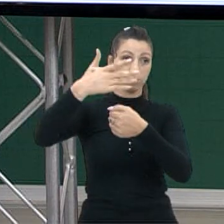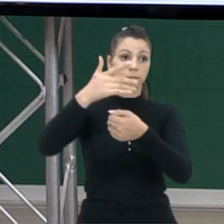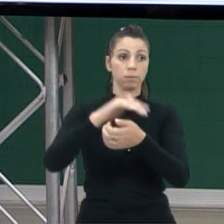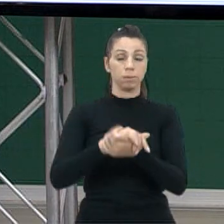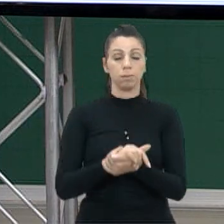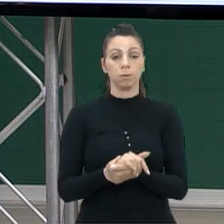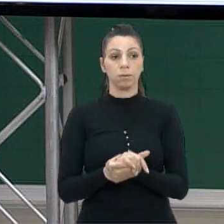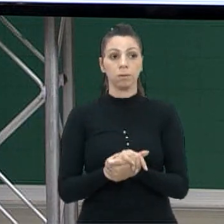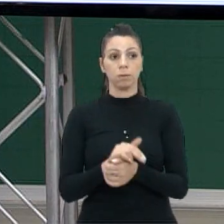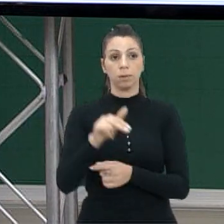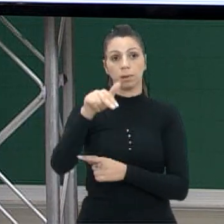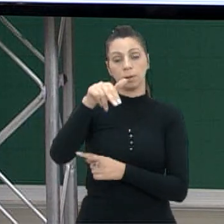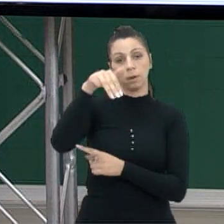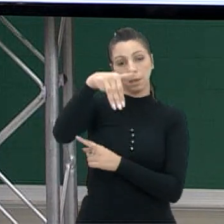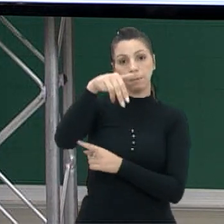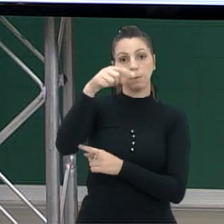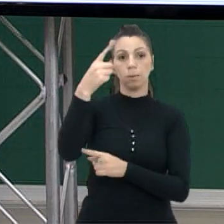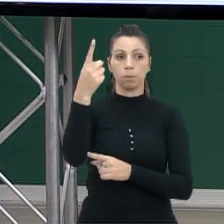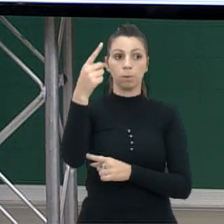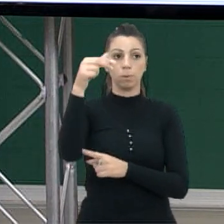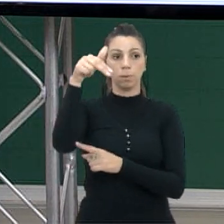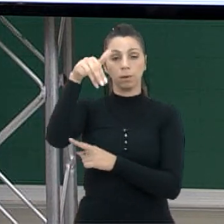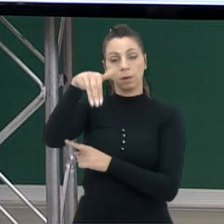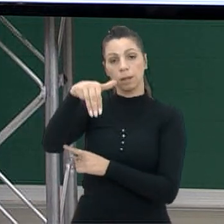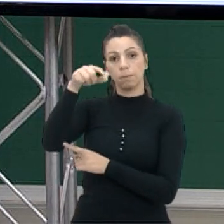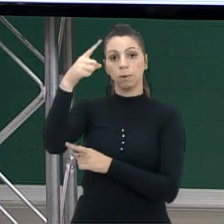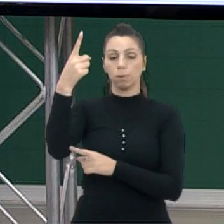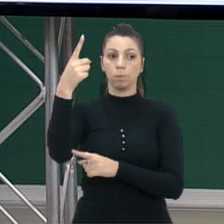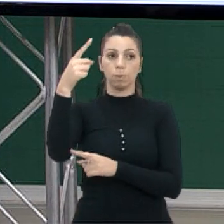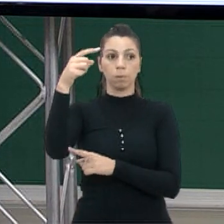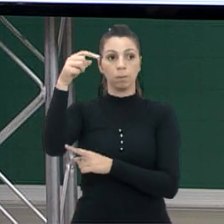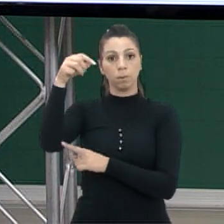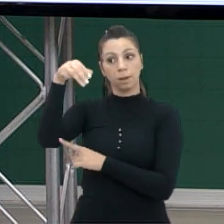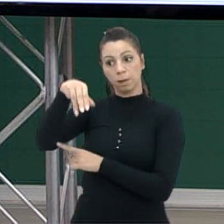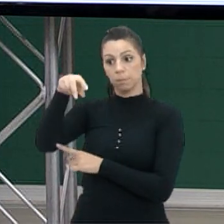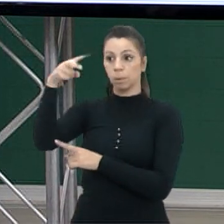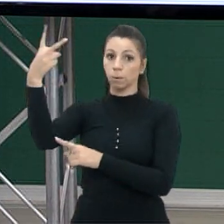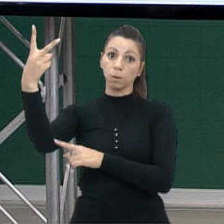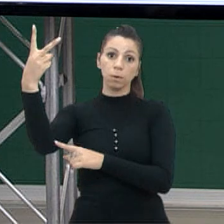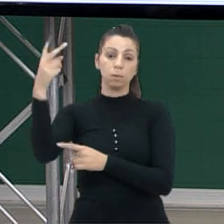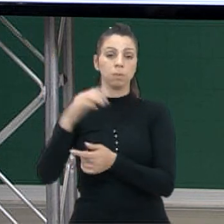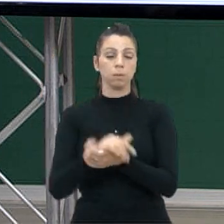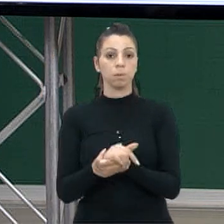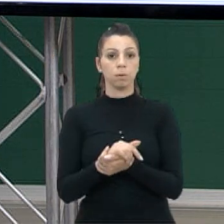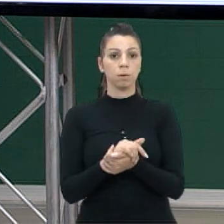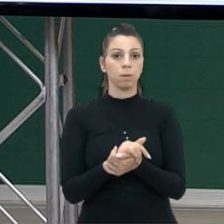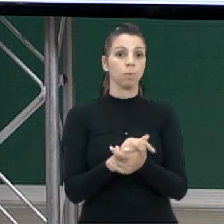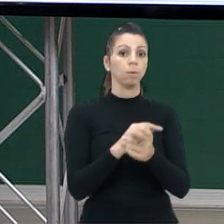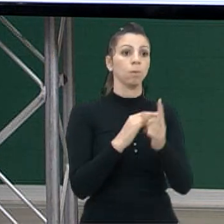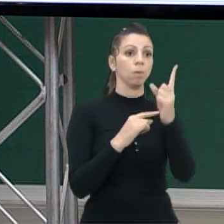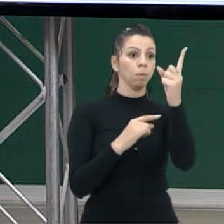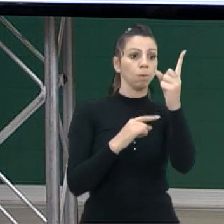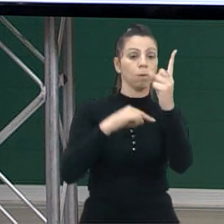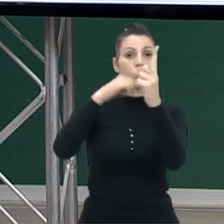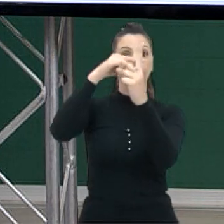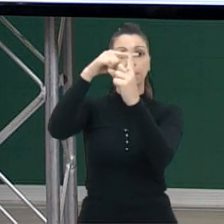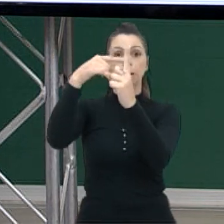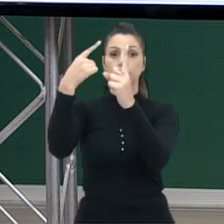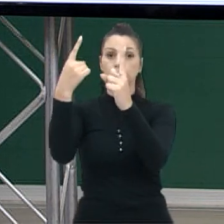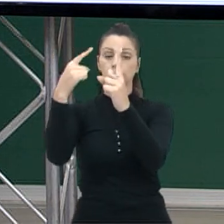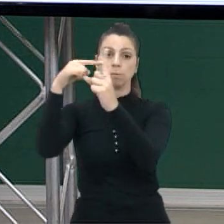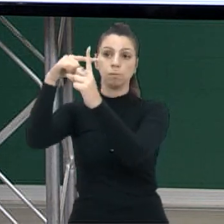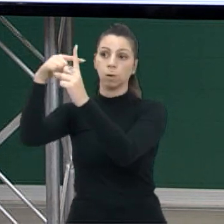M1, m elevado a 1, m elevado a 2. 1 mais 1 mais 2, m elevado